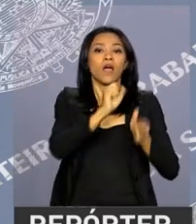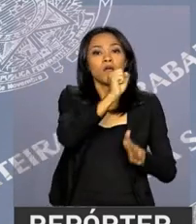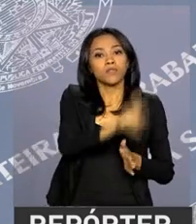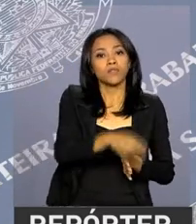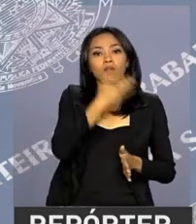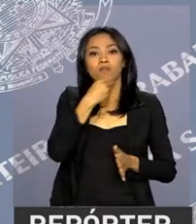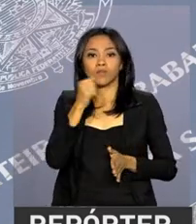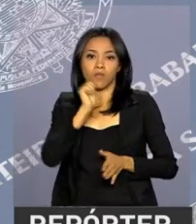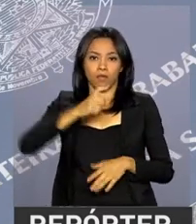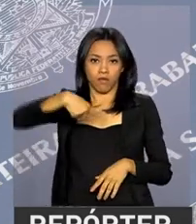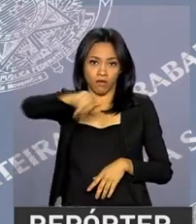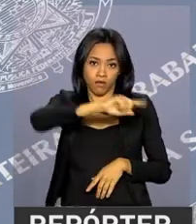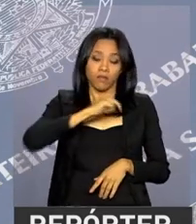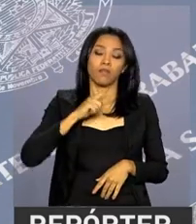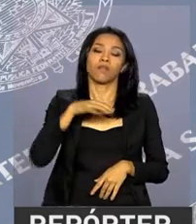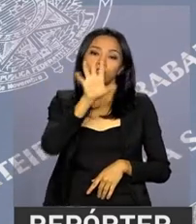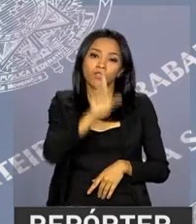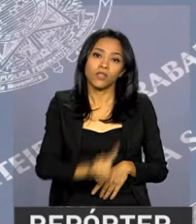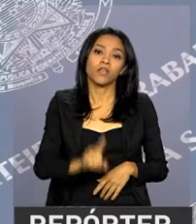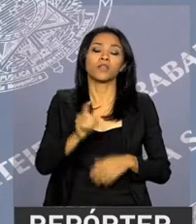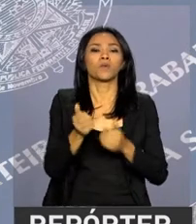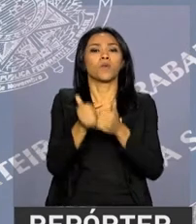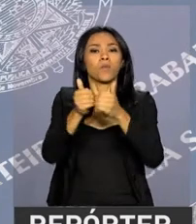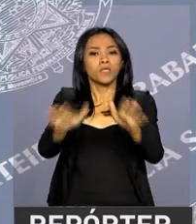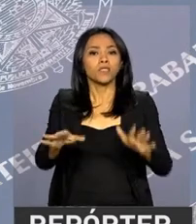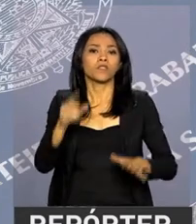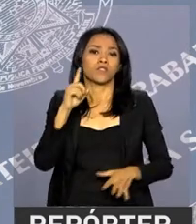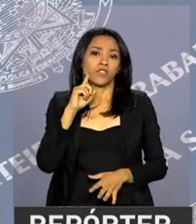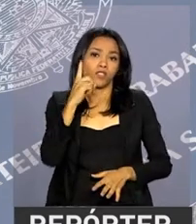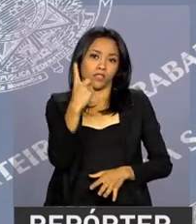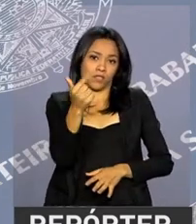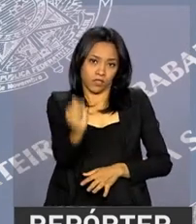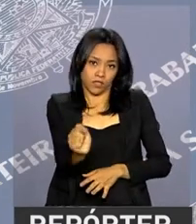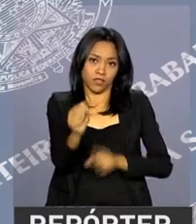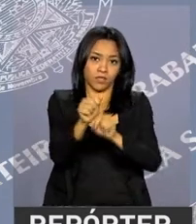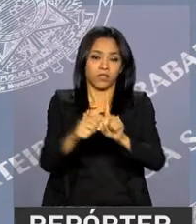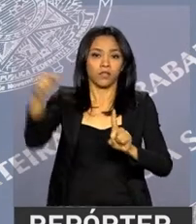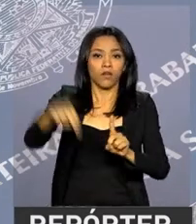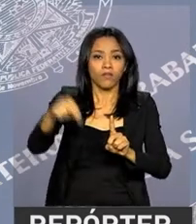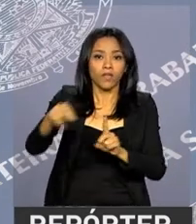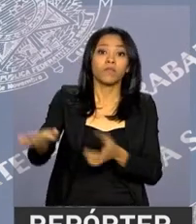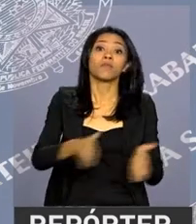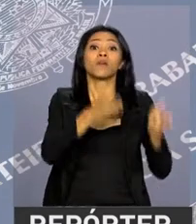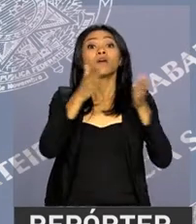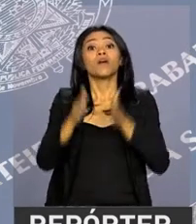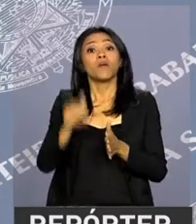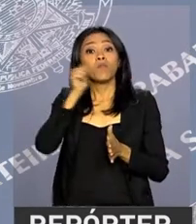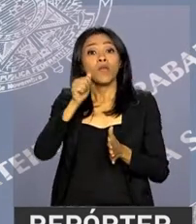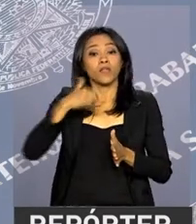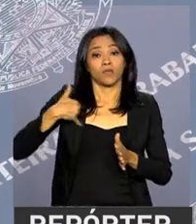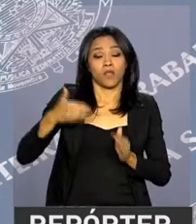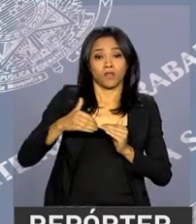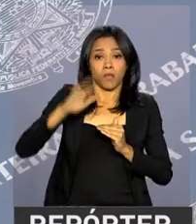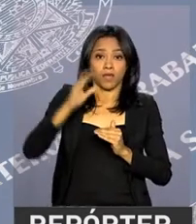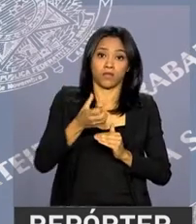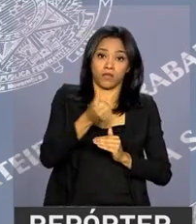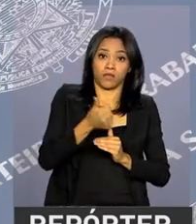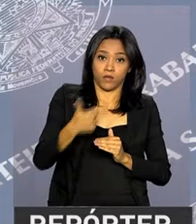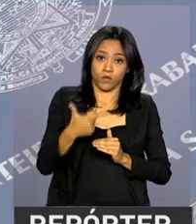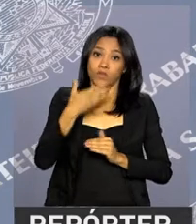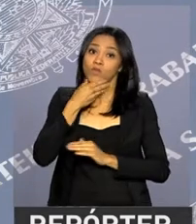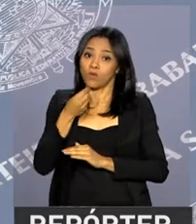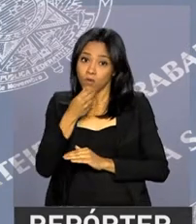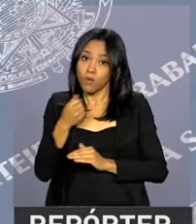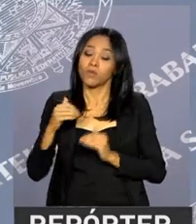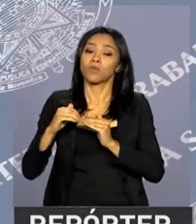terão direito ao saque a partir de 17 de novembro e mulheres com mais de 62 anos e homens com mais